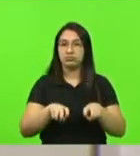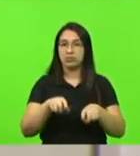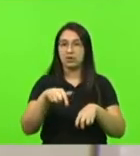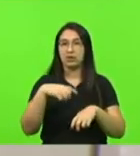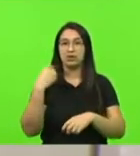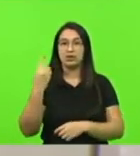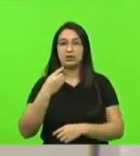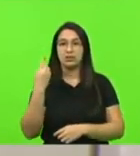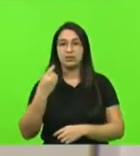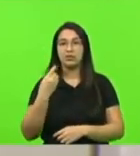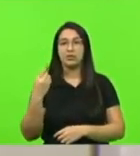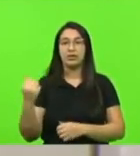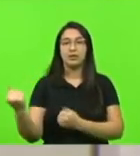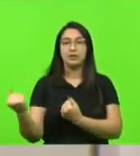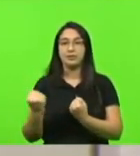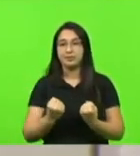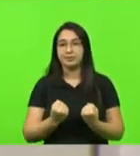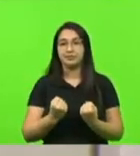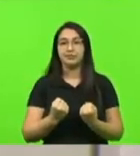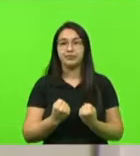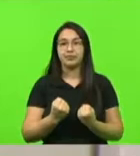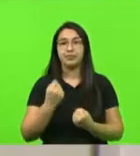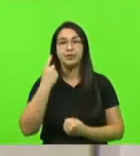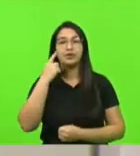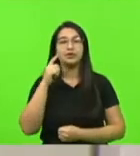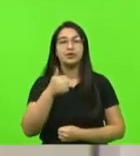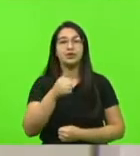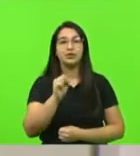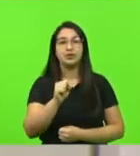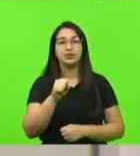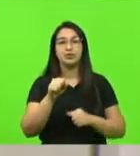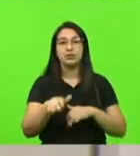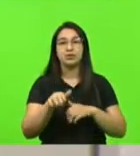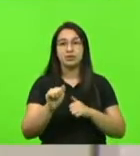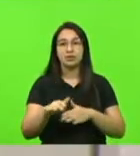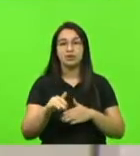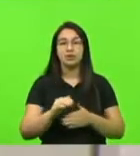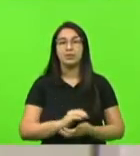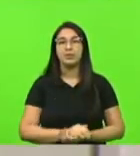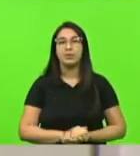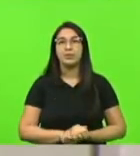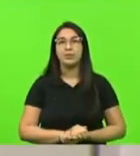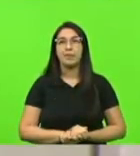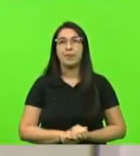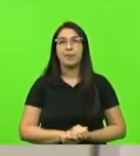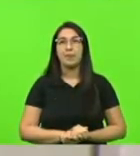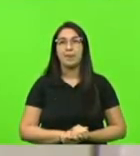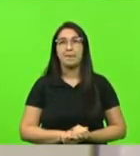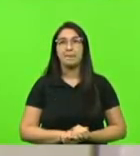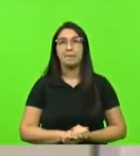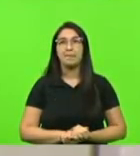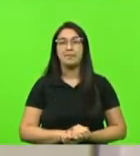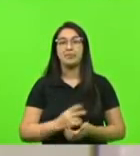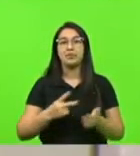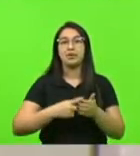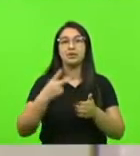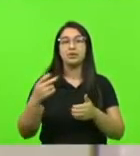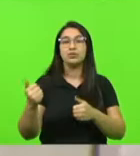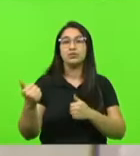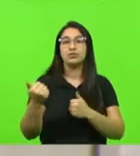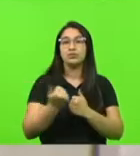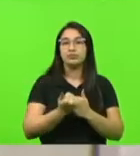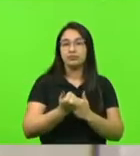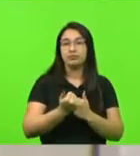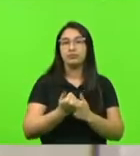a partir do dia 18 de setembro do corrente ano, por declínio do segundo suplente em decorrência